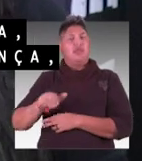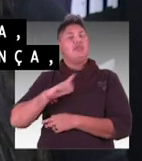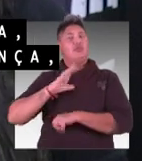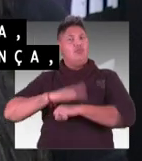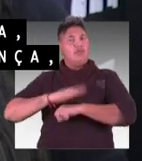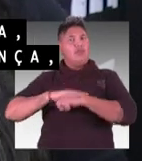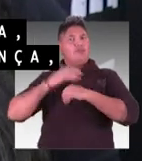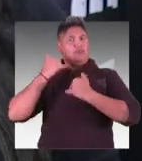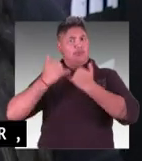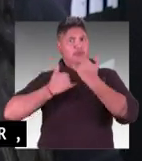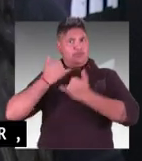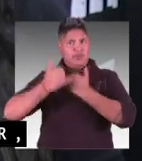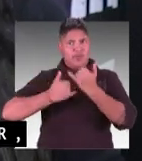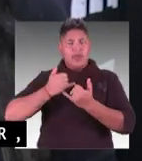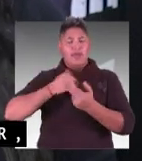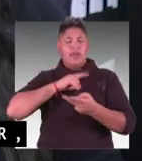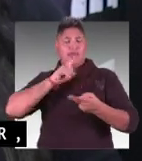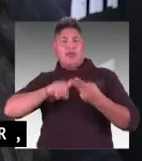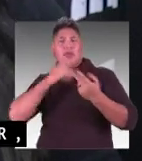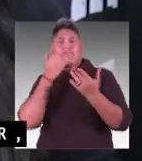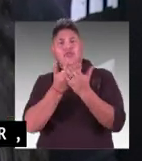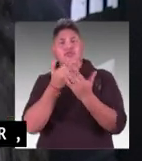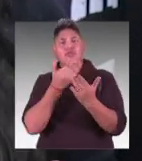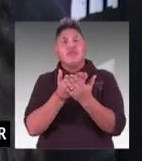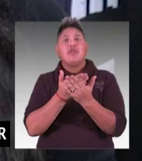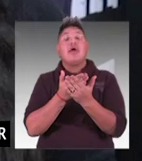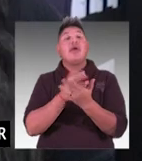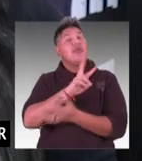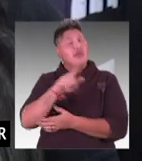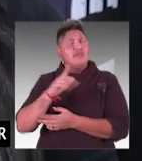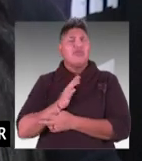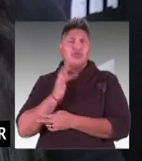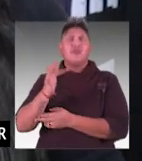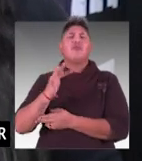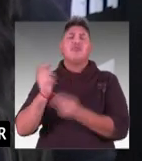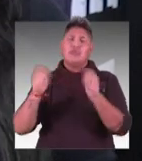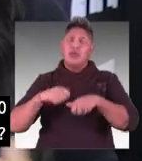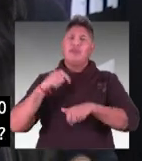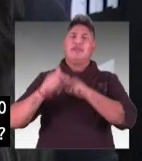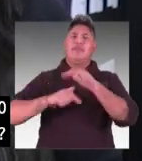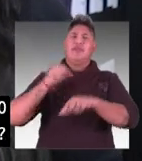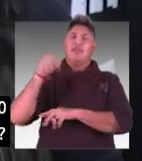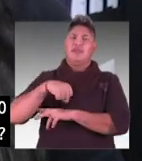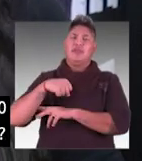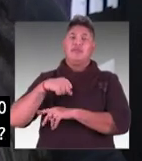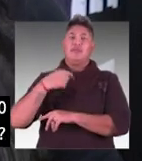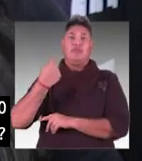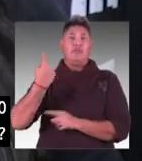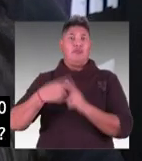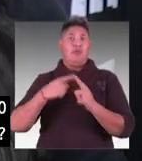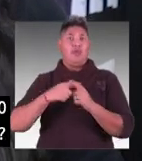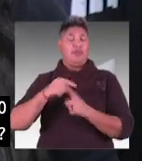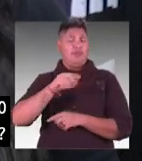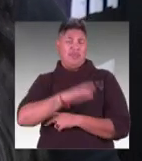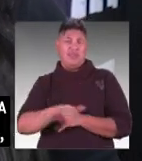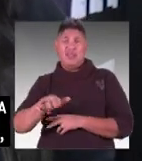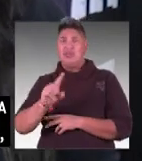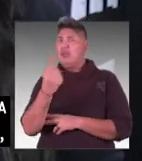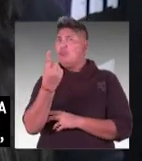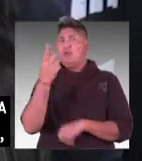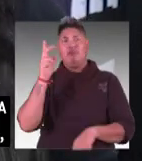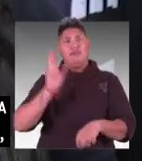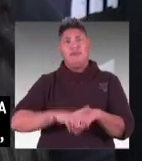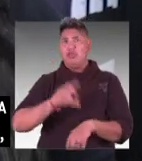ser criança, ela tem que ter o tempo de brincar, o tempo de estudar e vai ter o tempo de trabalhar, né? Porque